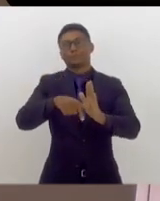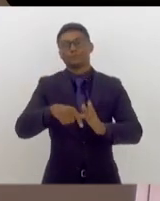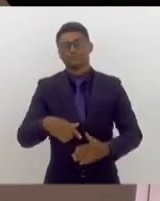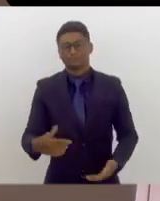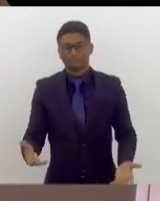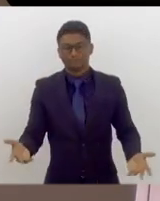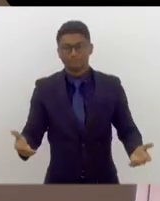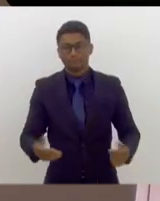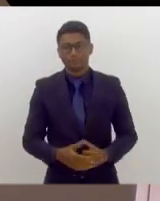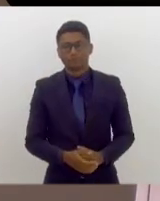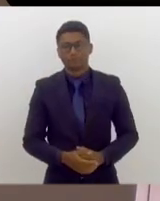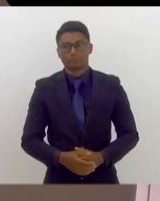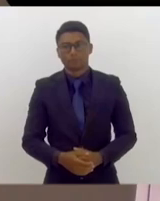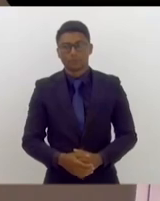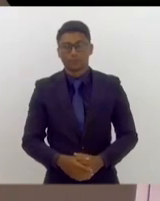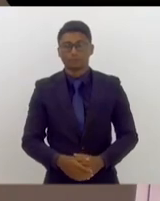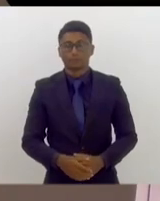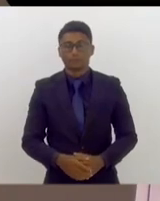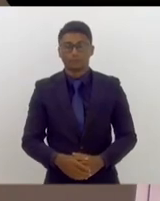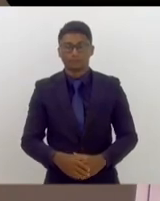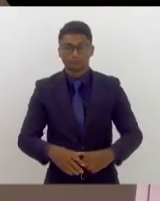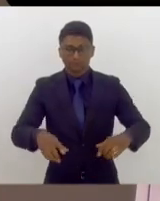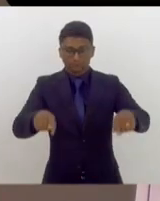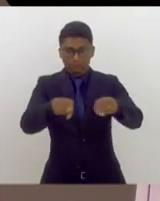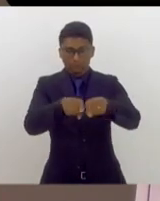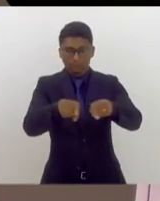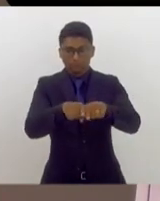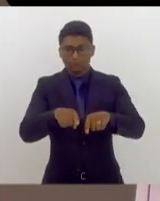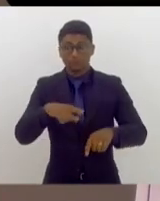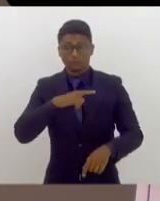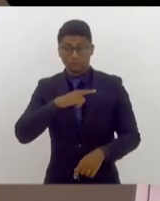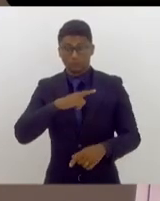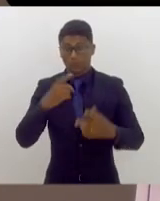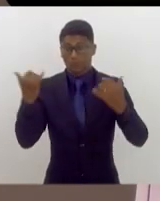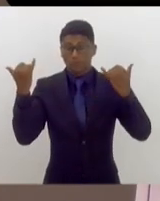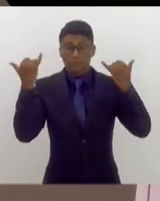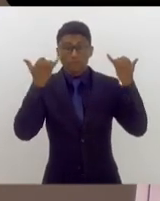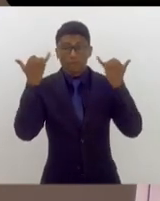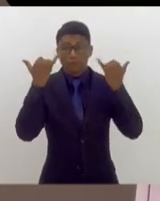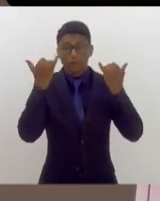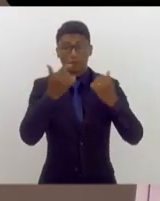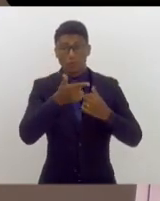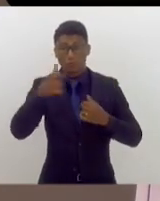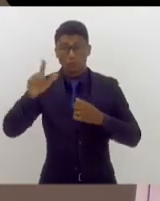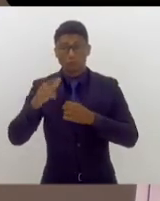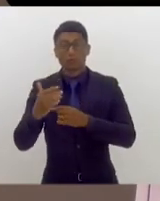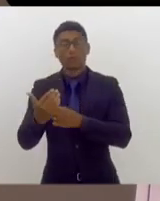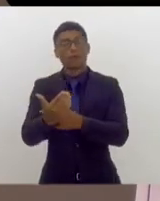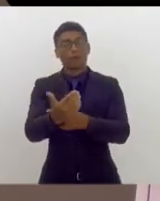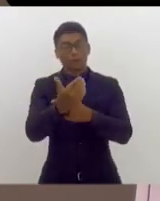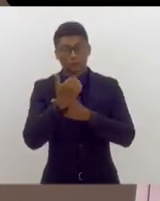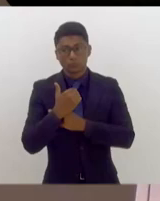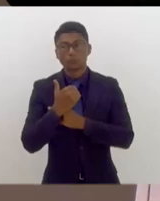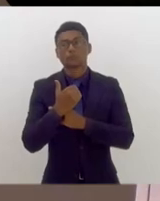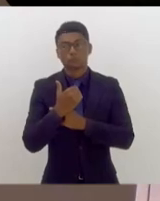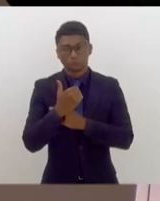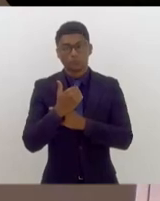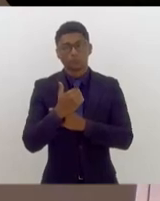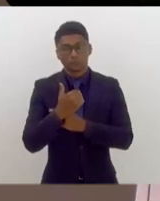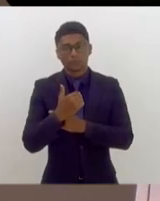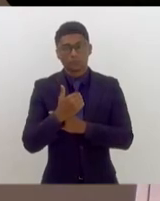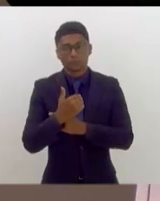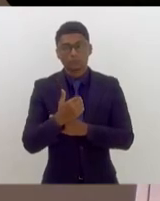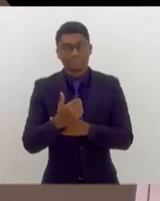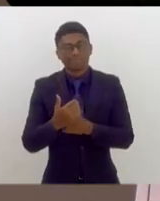Mas, ao mesmo tempo, a gente tem outros dados que nos ajudam, ainda que parcialmente, ainda que sem a